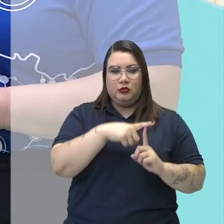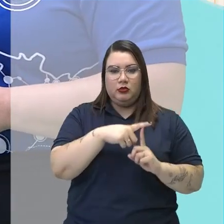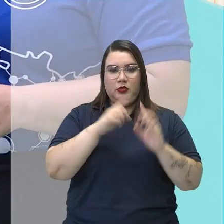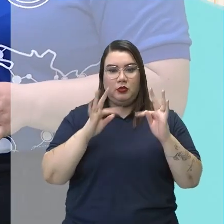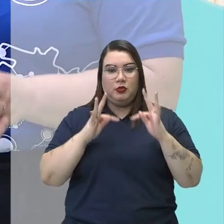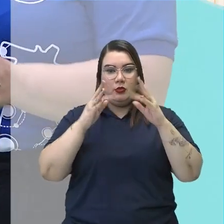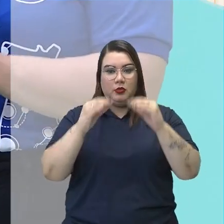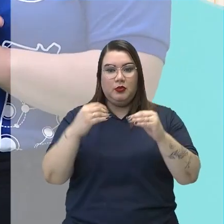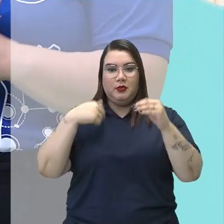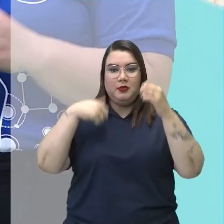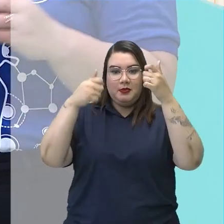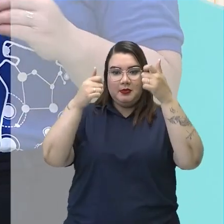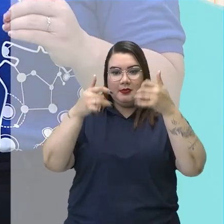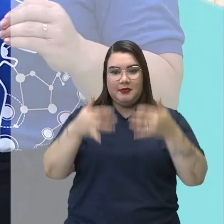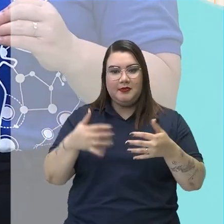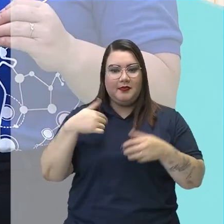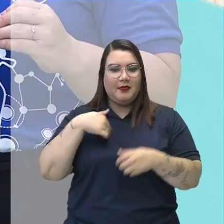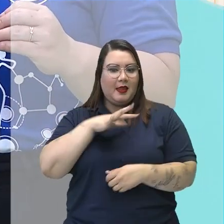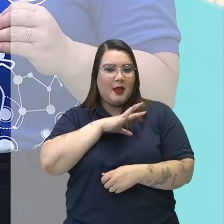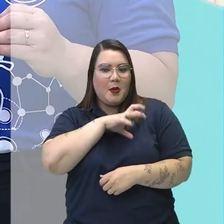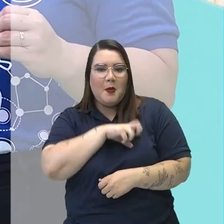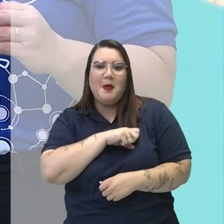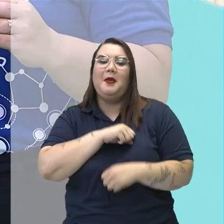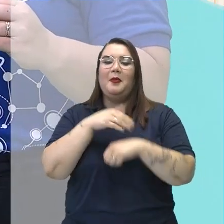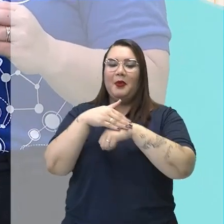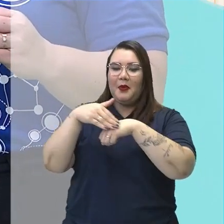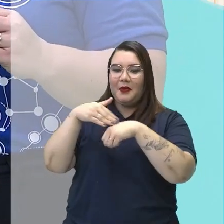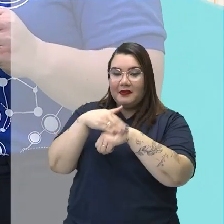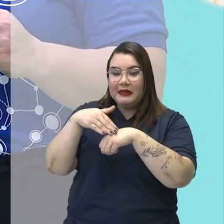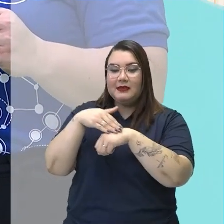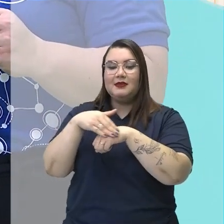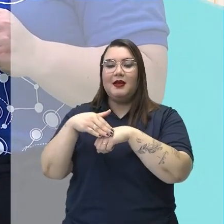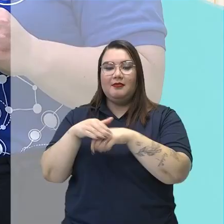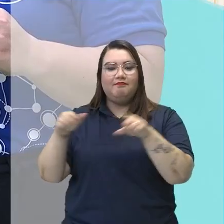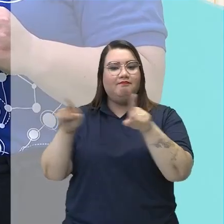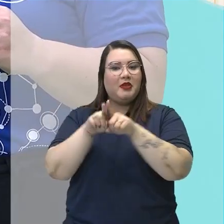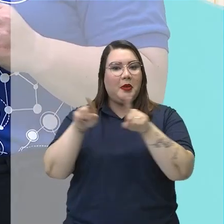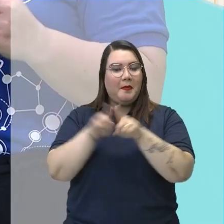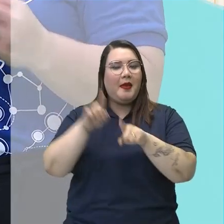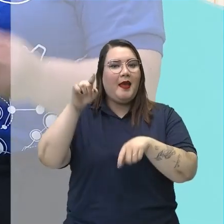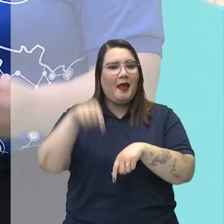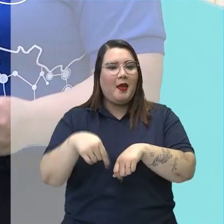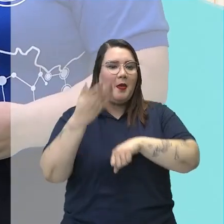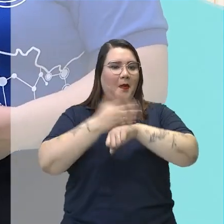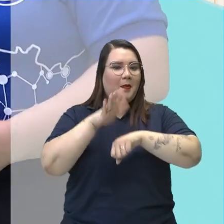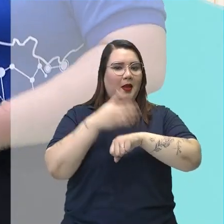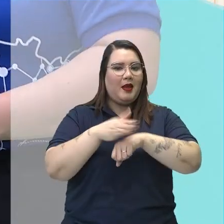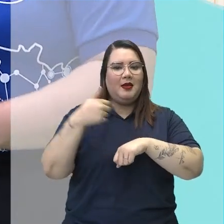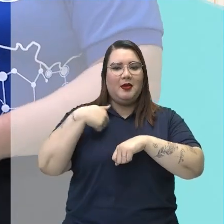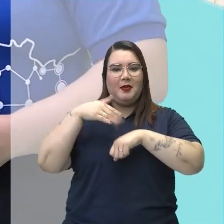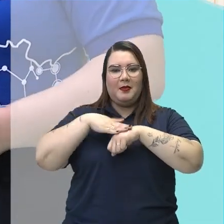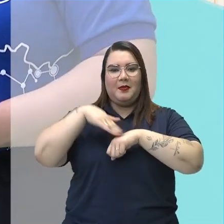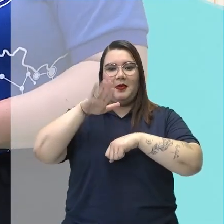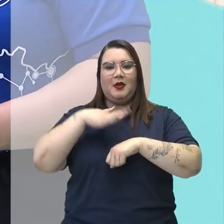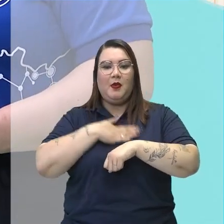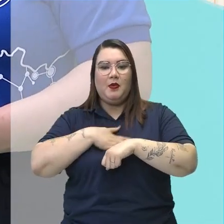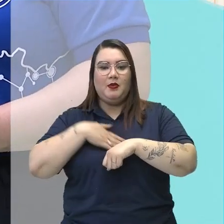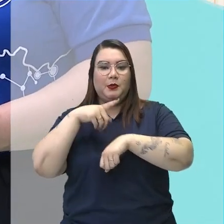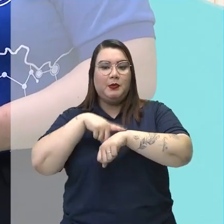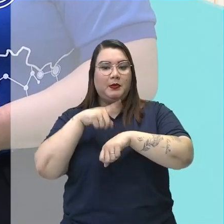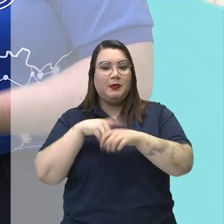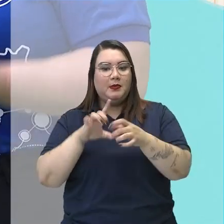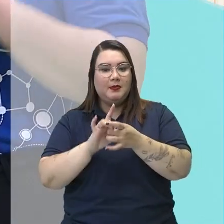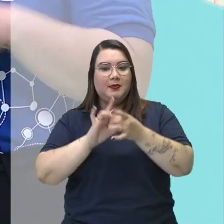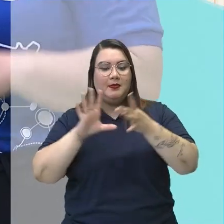falei aqui para vocês, eu amo conversar. Também é uma das atividades que eu gosto de fazer no meu tempo